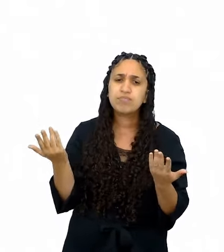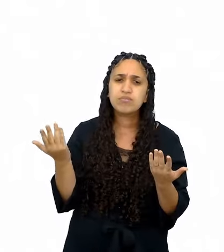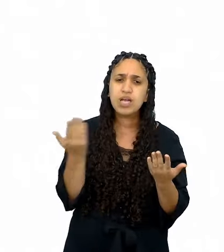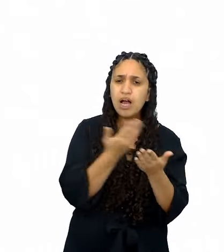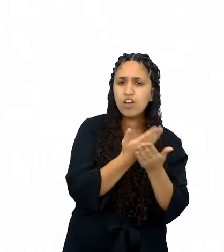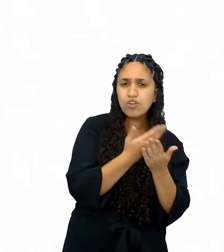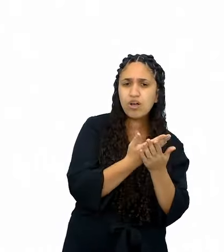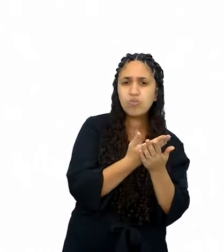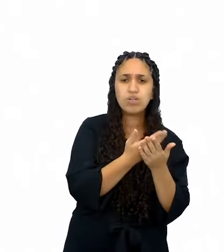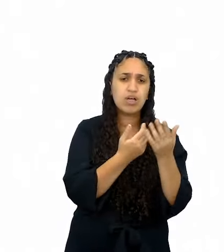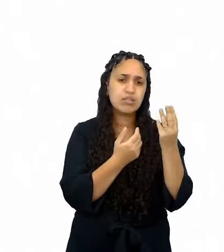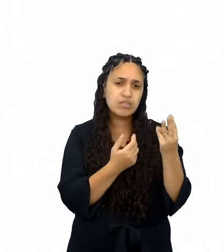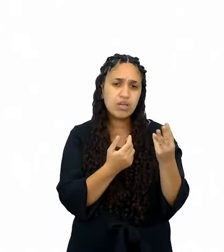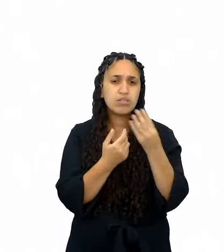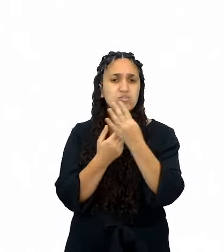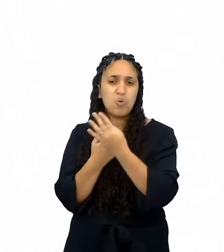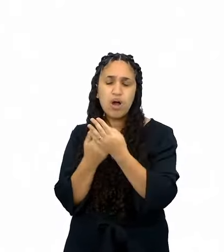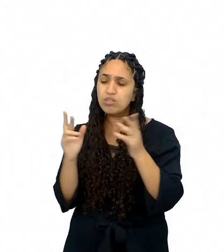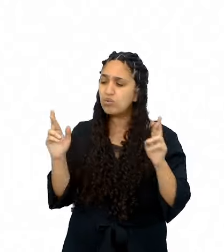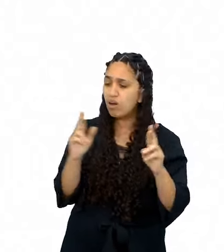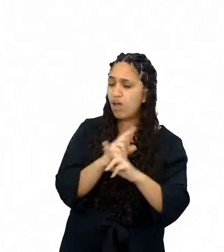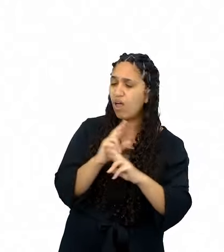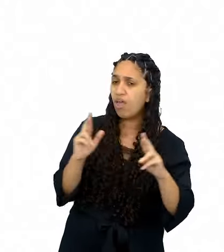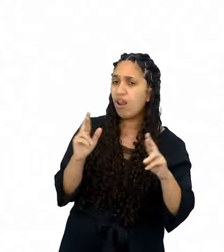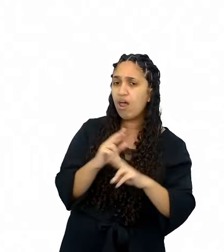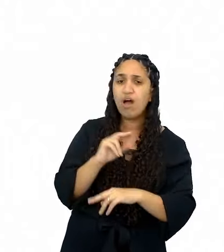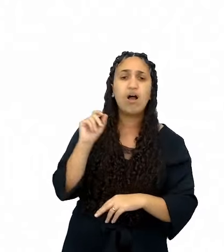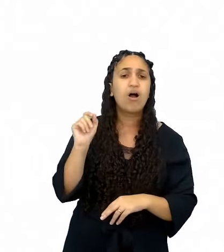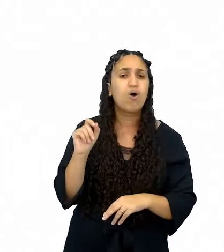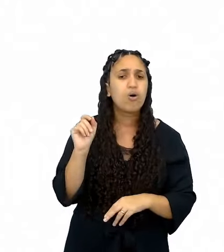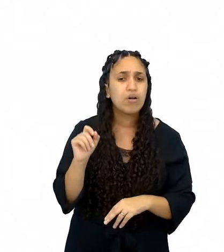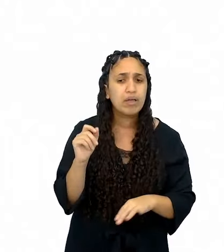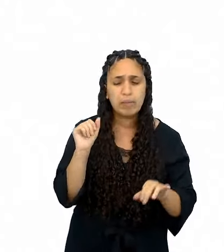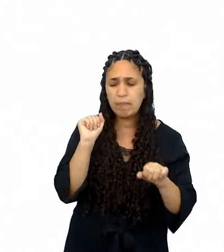novamente, pensem um pouquinho e tentem